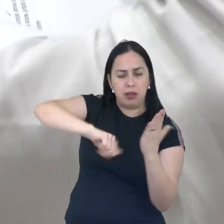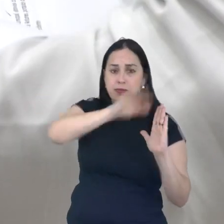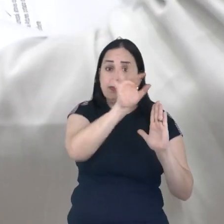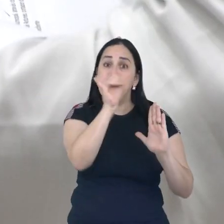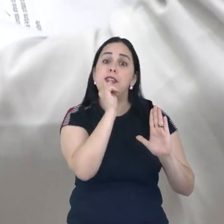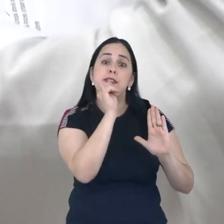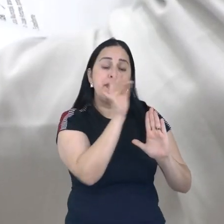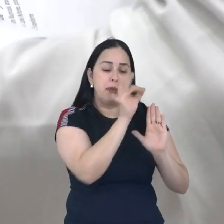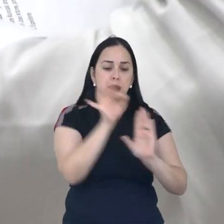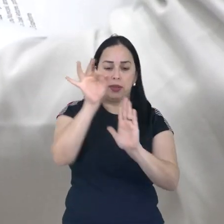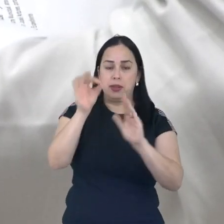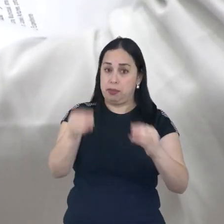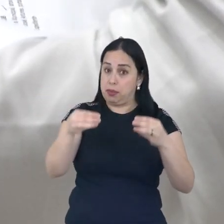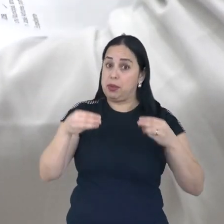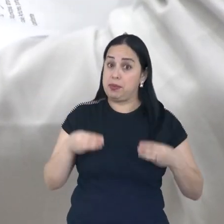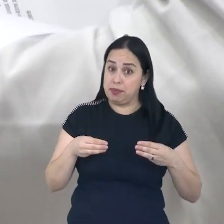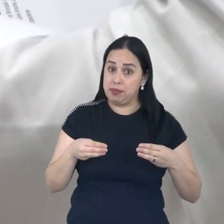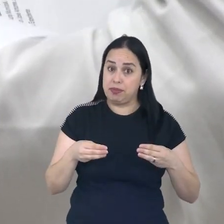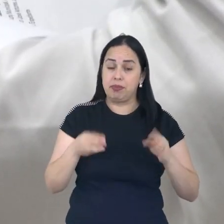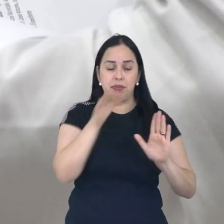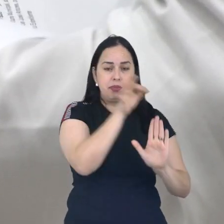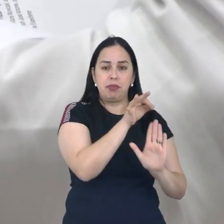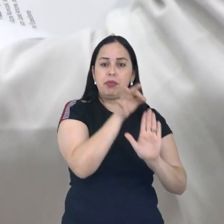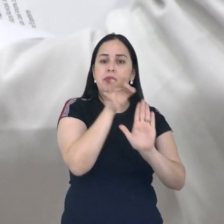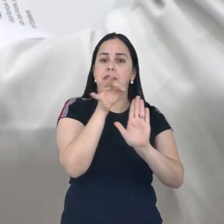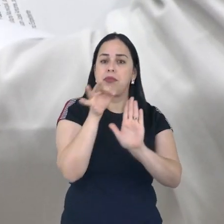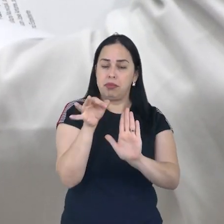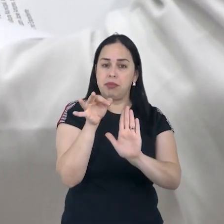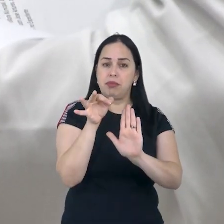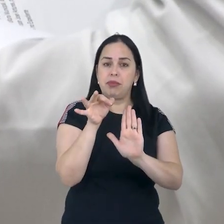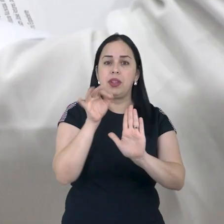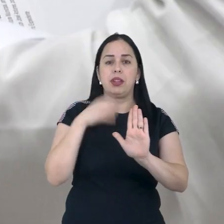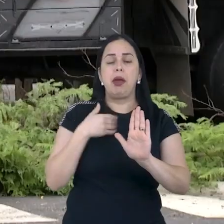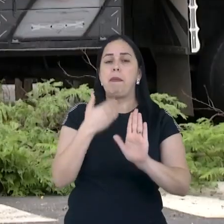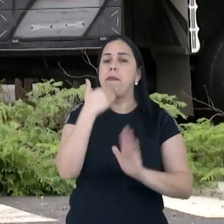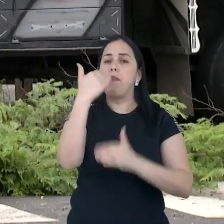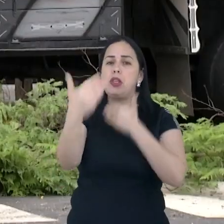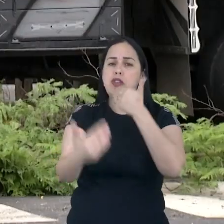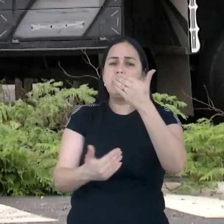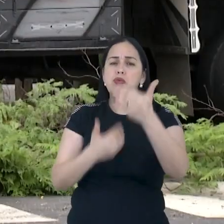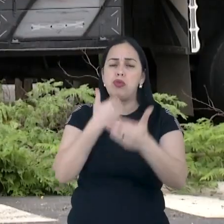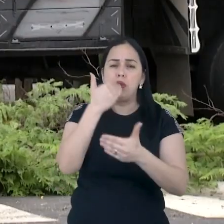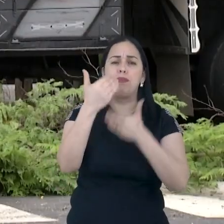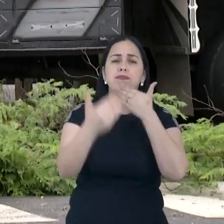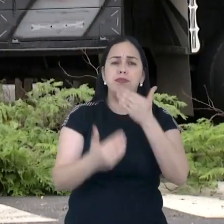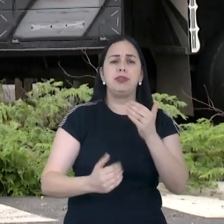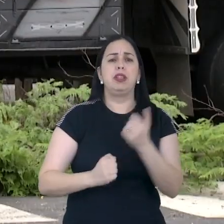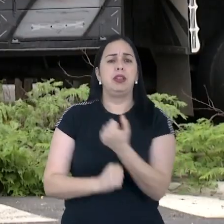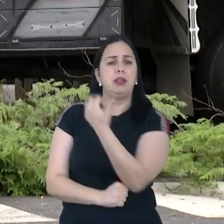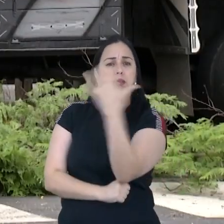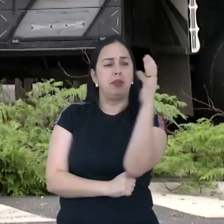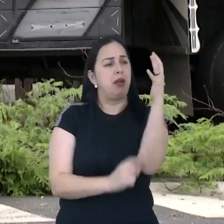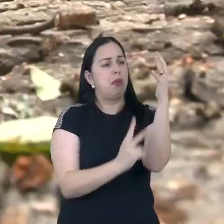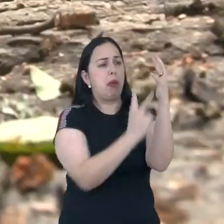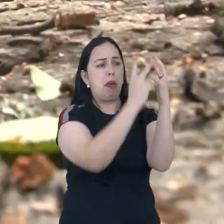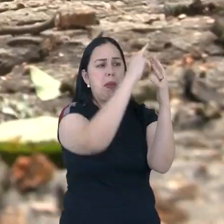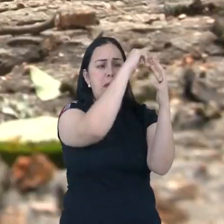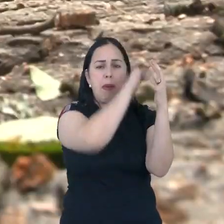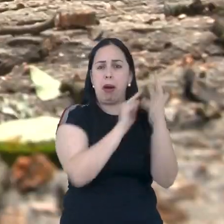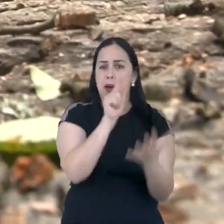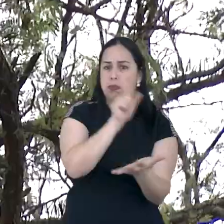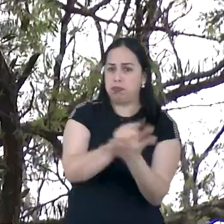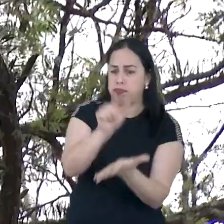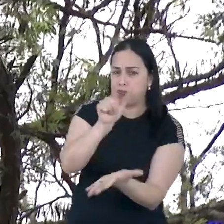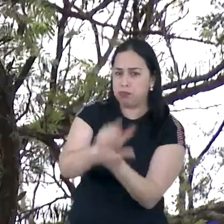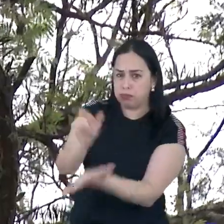como requerimentos, indicações e moções. Das indicações lidas em plenário, a maior parte era pedidos para serviços de limpeza